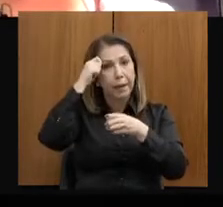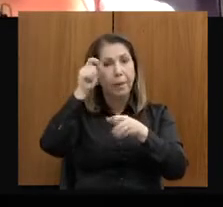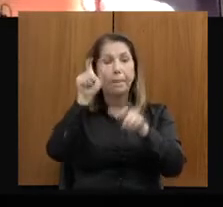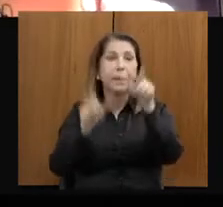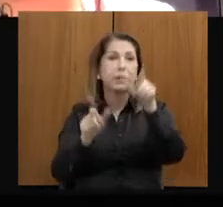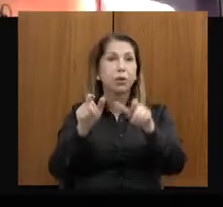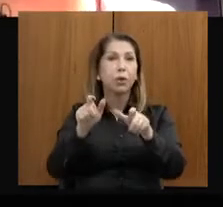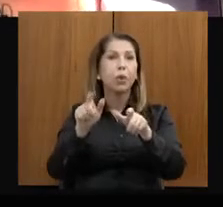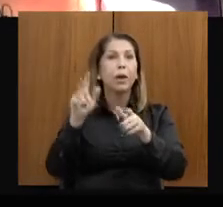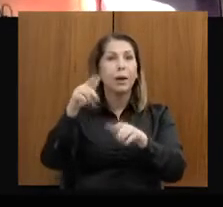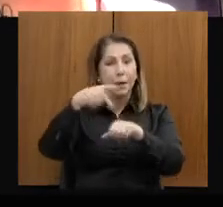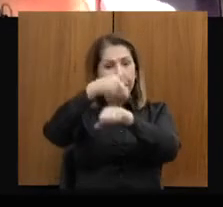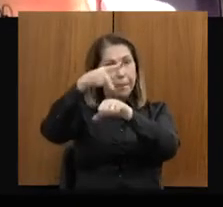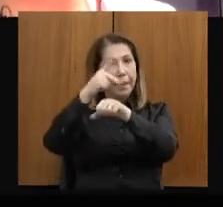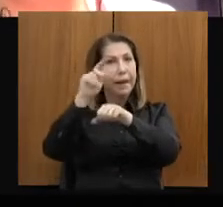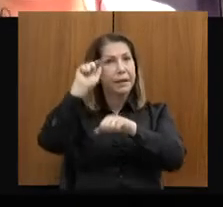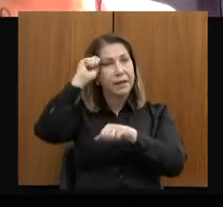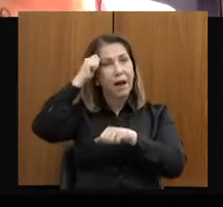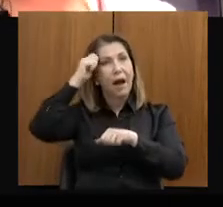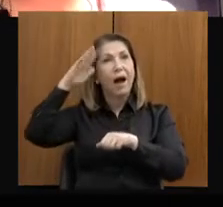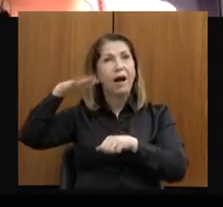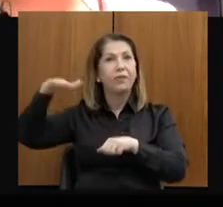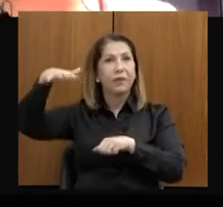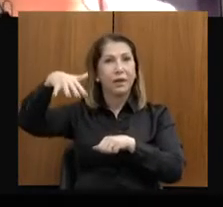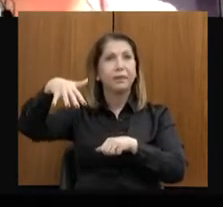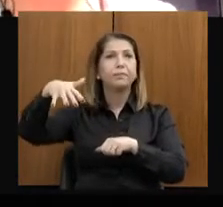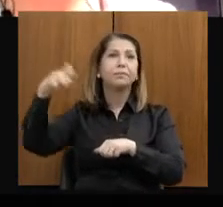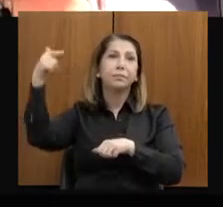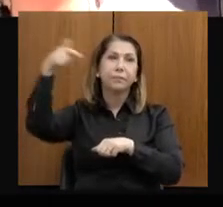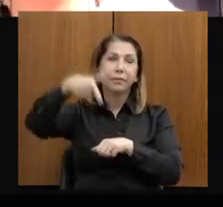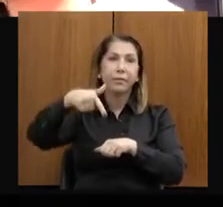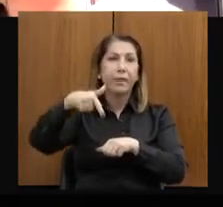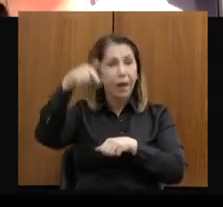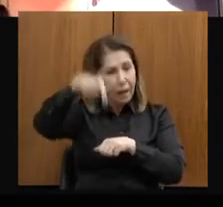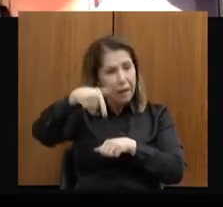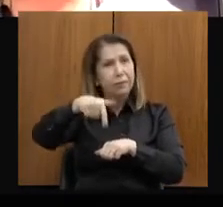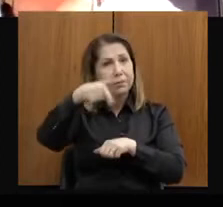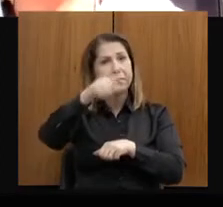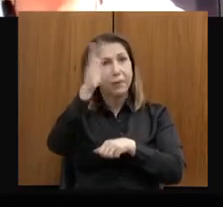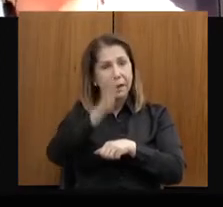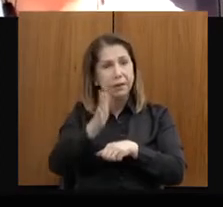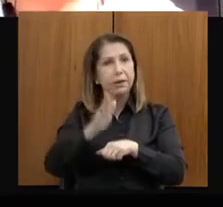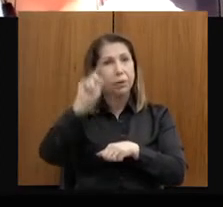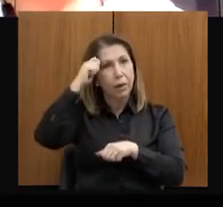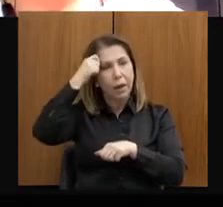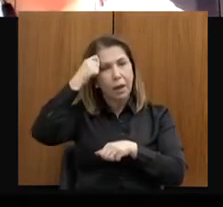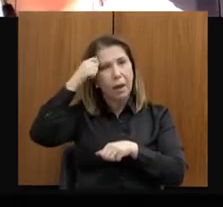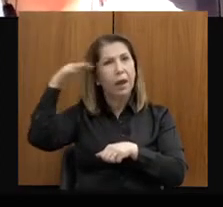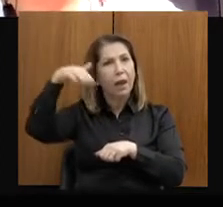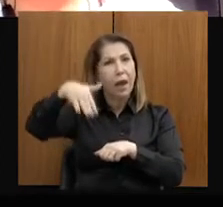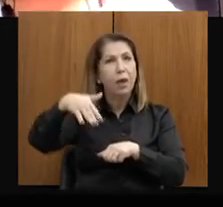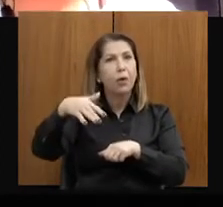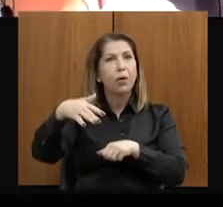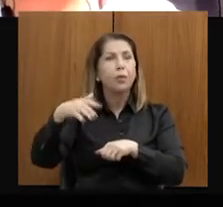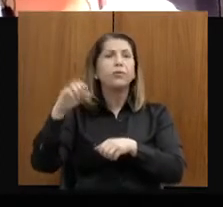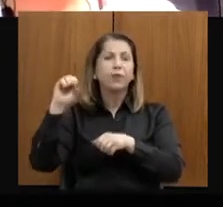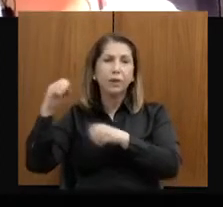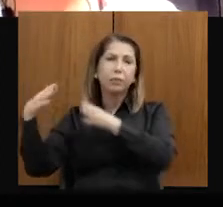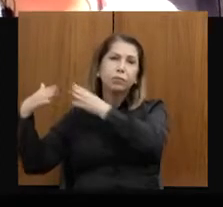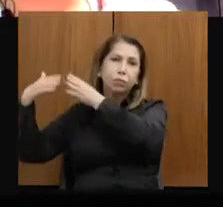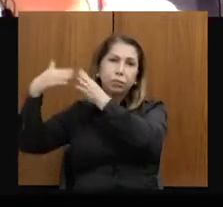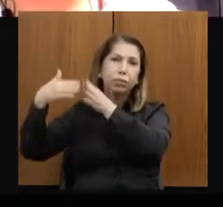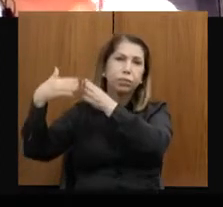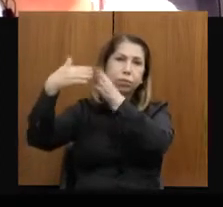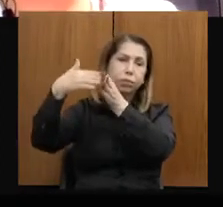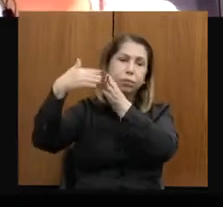ainda né no século 18 em Minas Gerais a gente tá falando uma presença de Africanos mesmo é as duas por meio do tráfico escravista